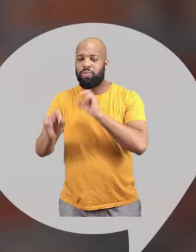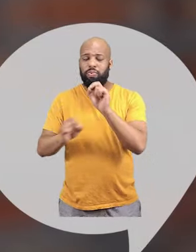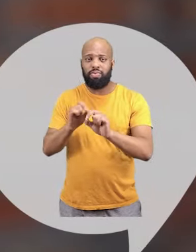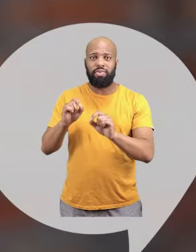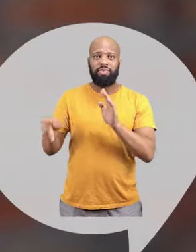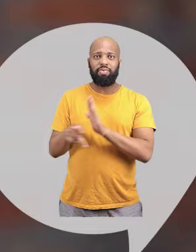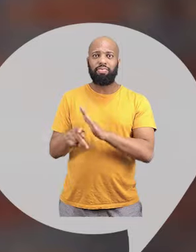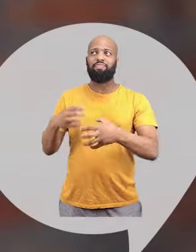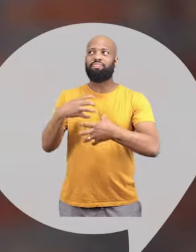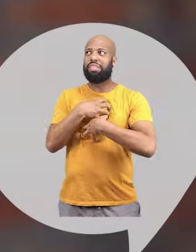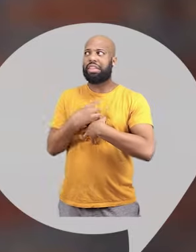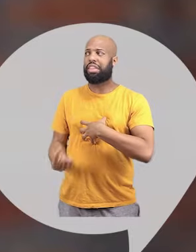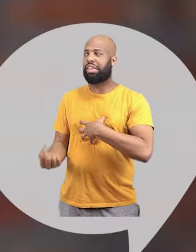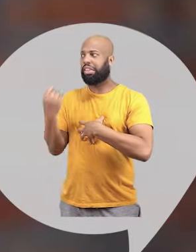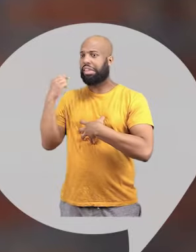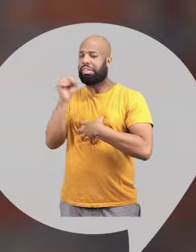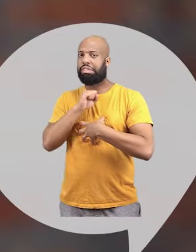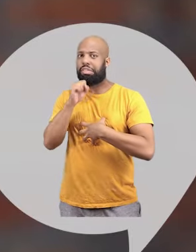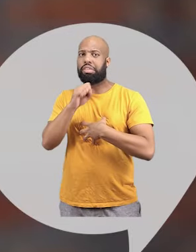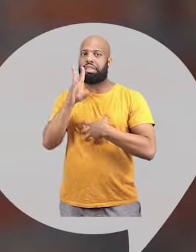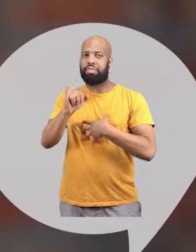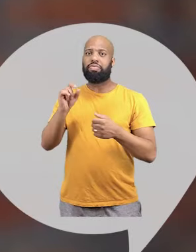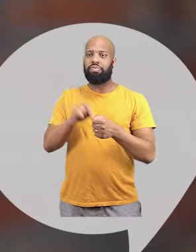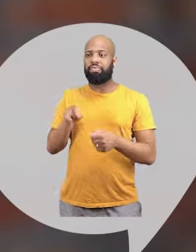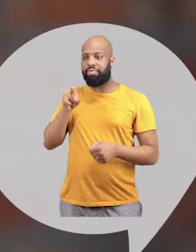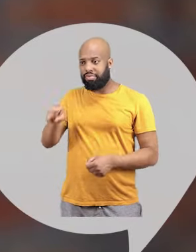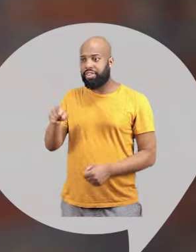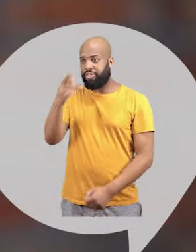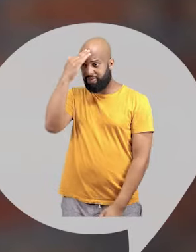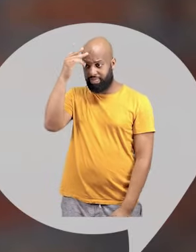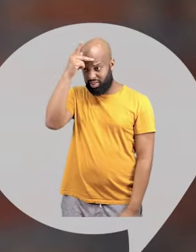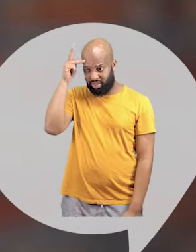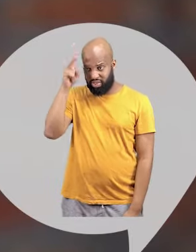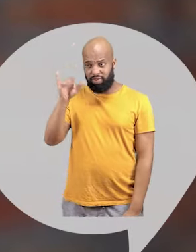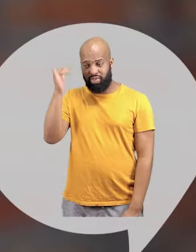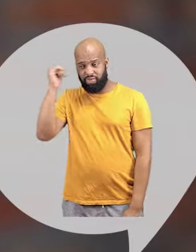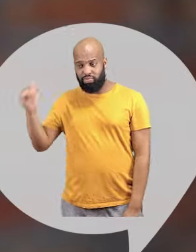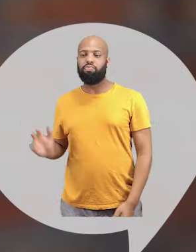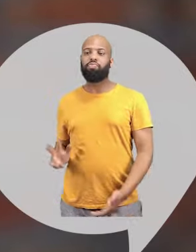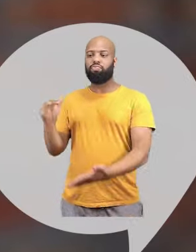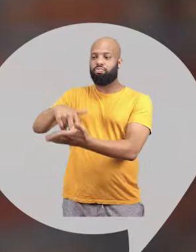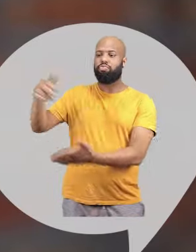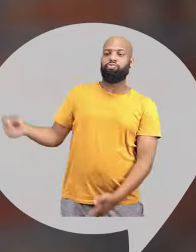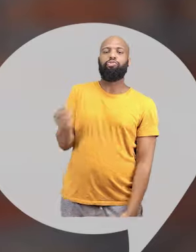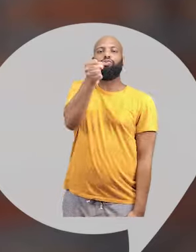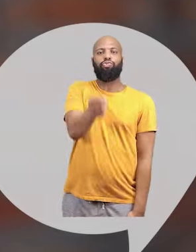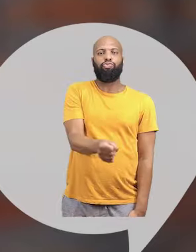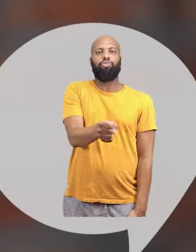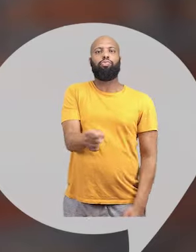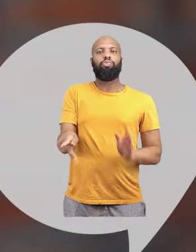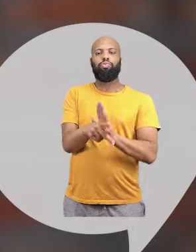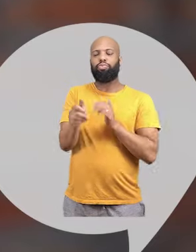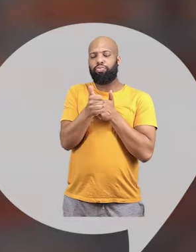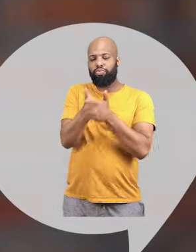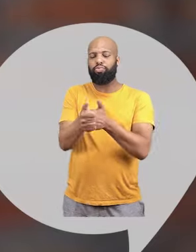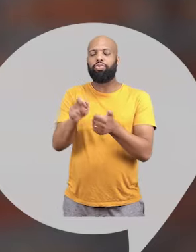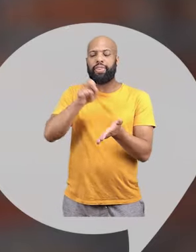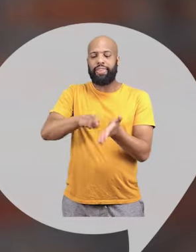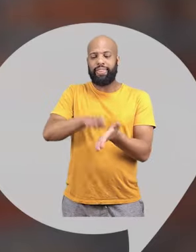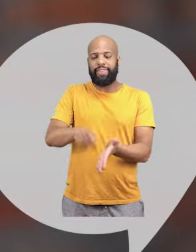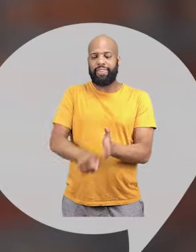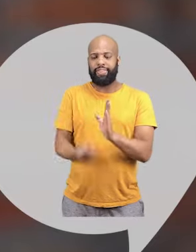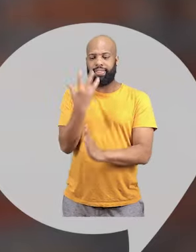é muito predatória e fala assim a gente vai fazer esse cara aqui tá sucesso desse jeito Coloca esse cara com esse produtor com